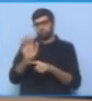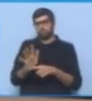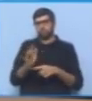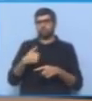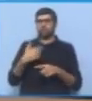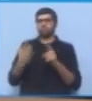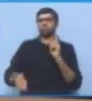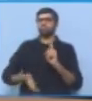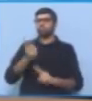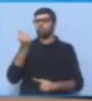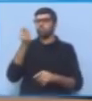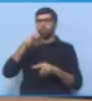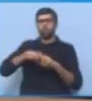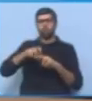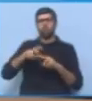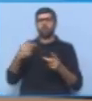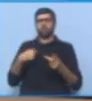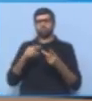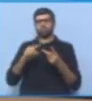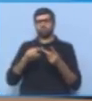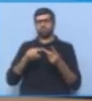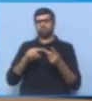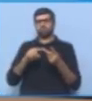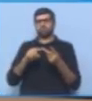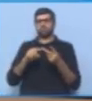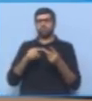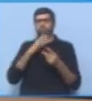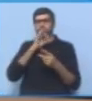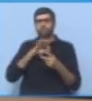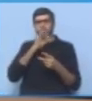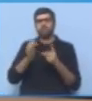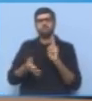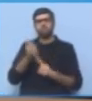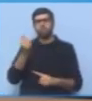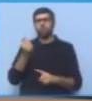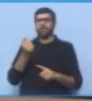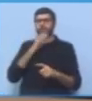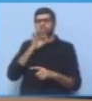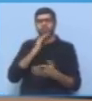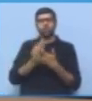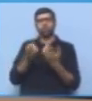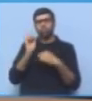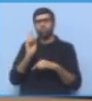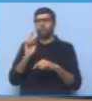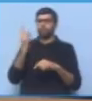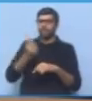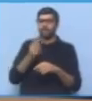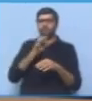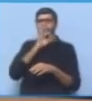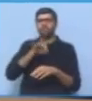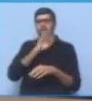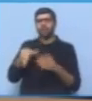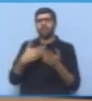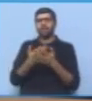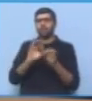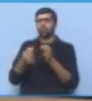a conquista de um lugar, o ter uma família. Não basta ter uma família, é preciso que essa família seja capaz de dar